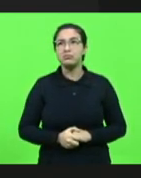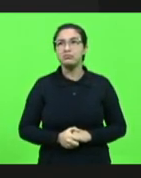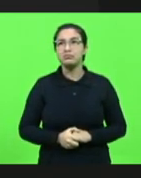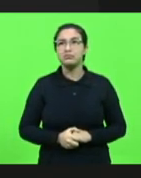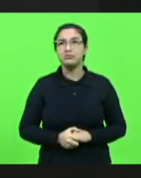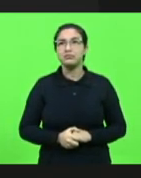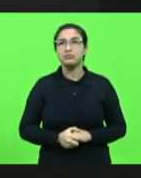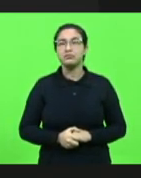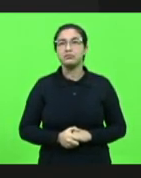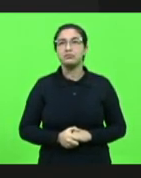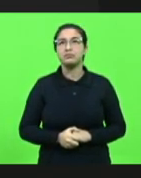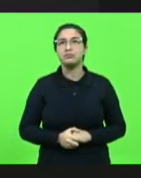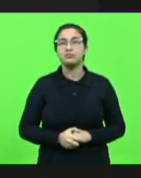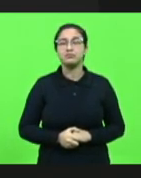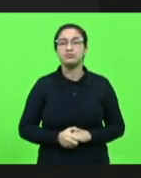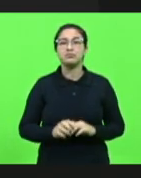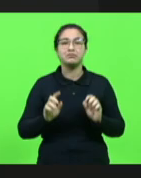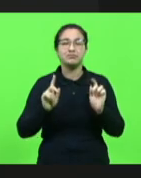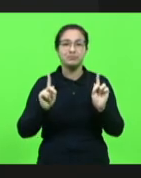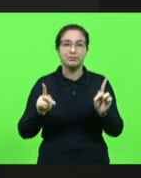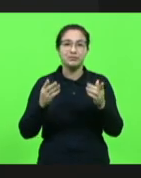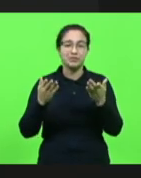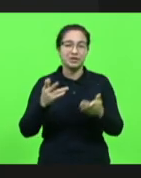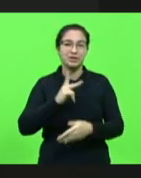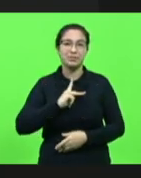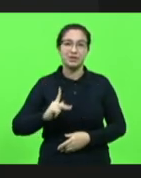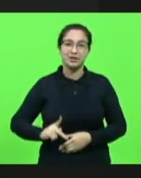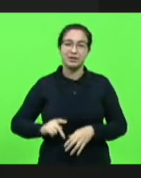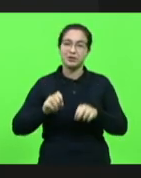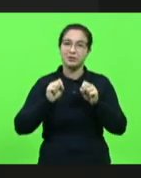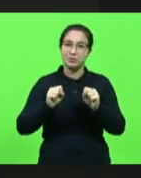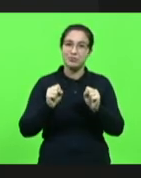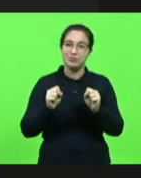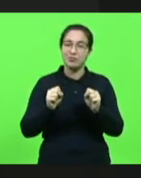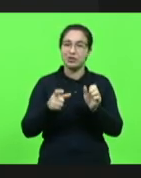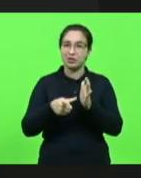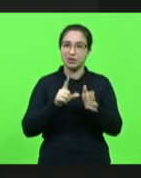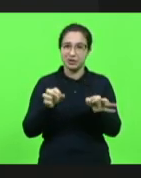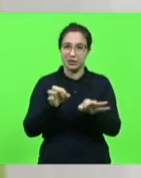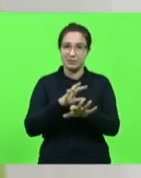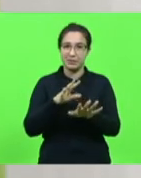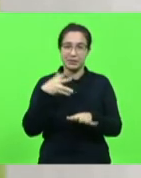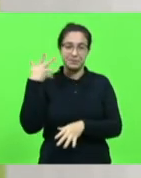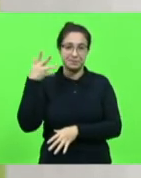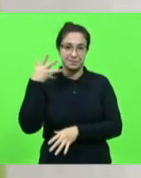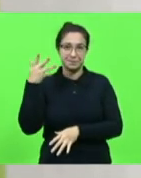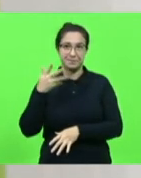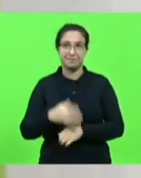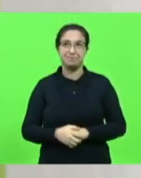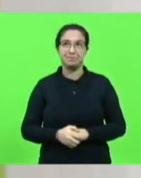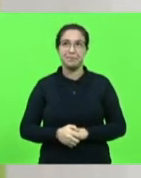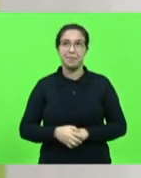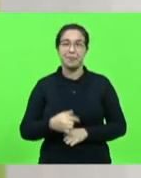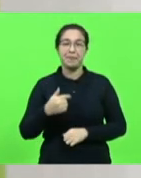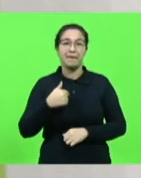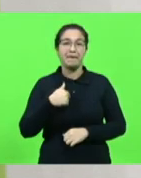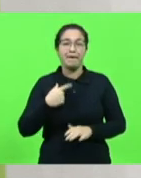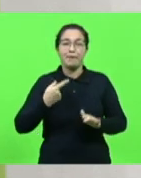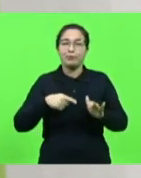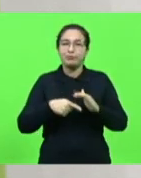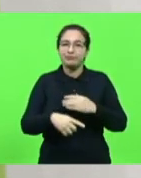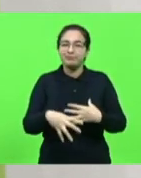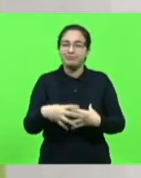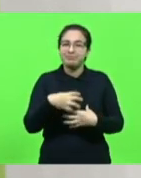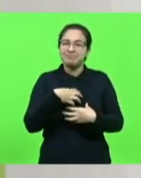Ok, senhor presidente, o senhor tem tempo para fazer as considerações finais. Senhor presidente, estou profundamente sensibilizado,